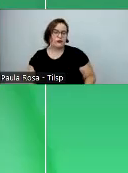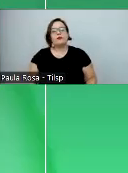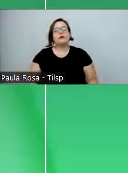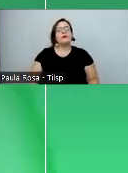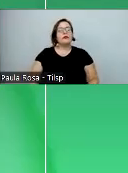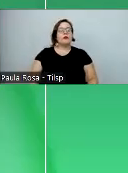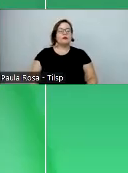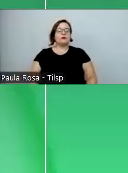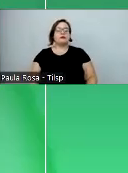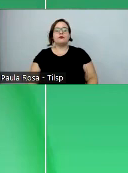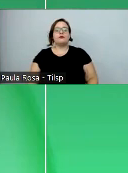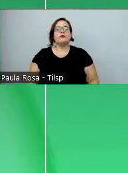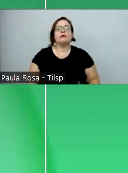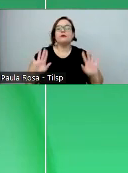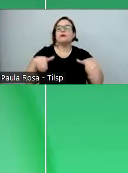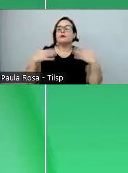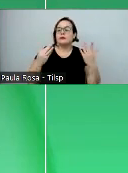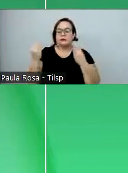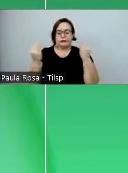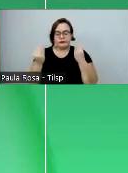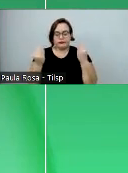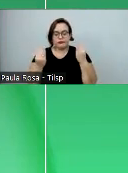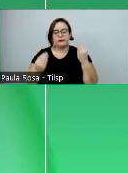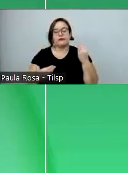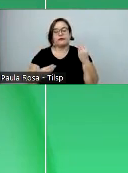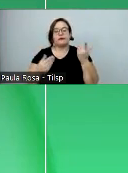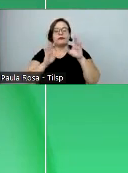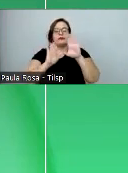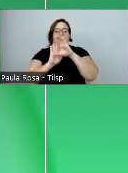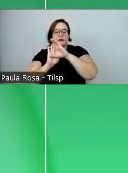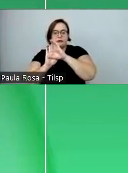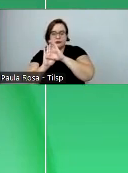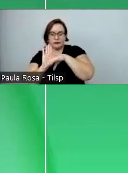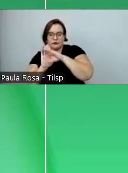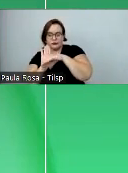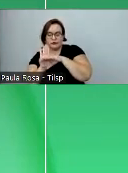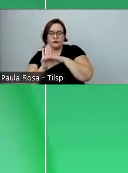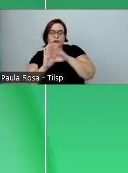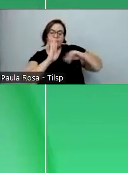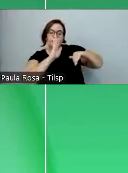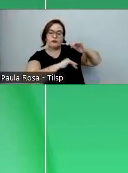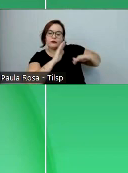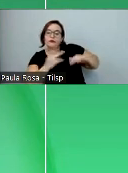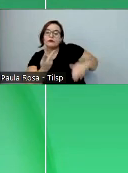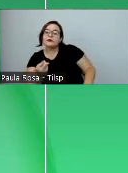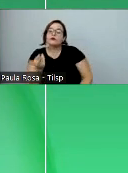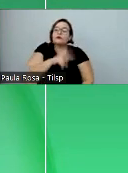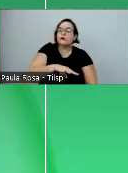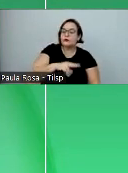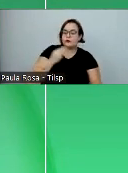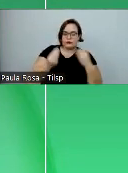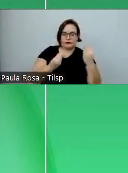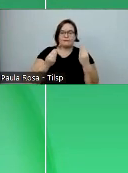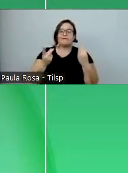bom como é que a gente passa então desses conceitos a prática né Isso é essa é a pergunta e essa é a grande